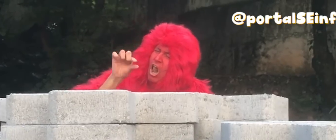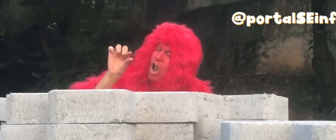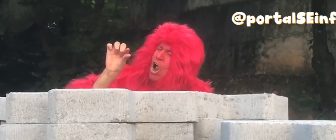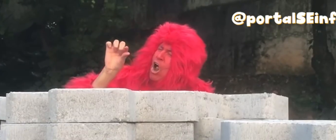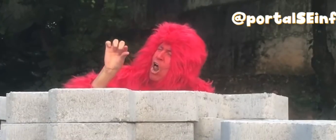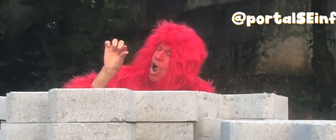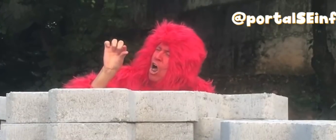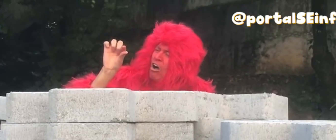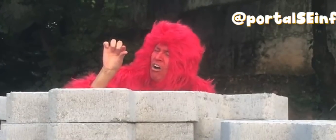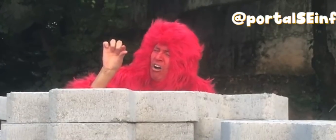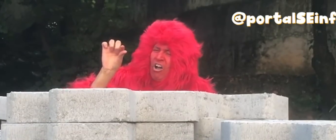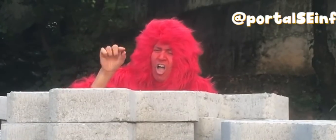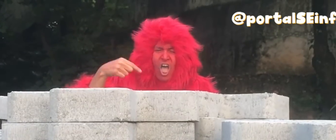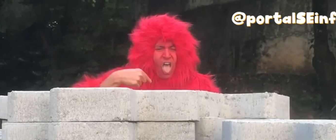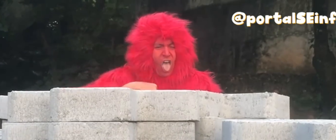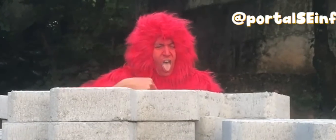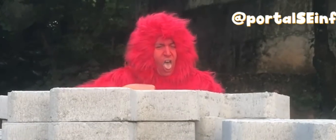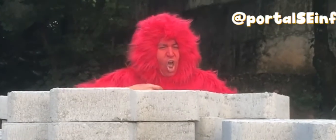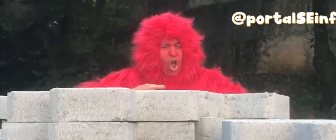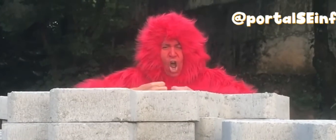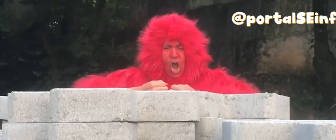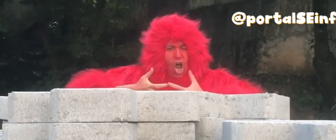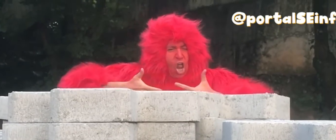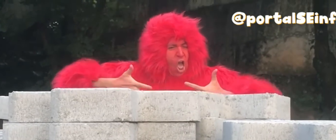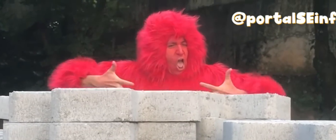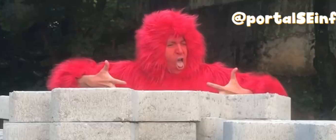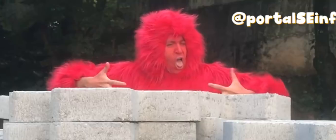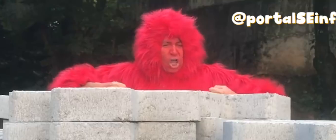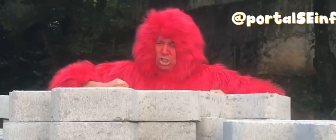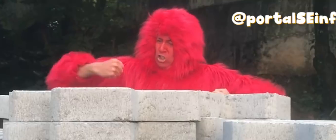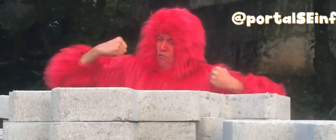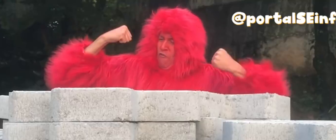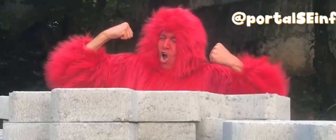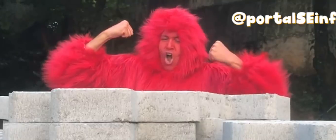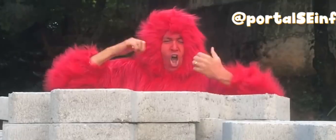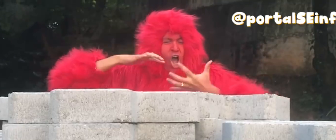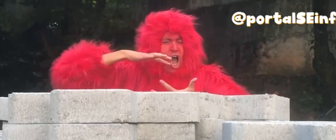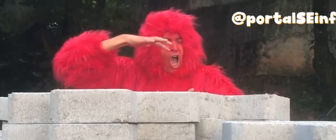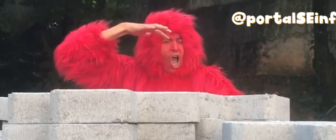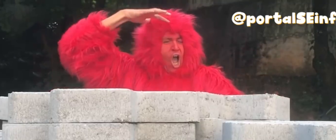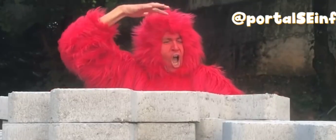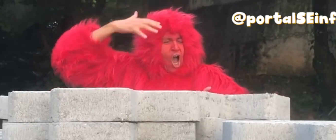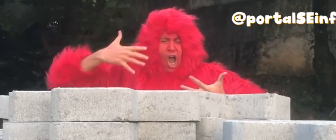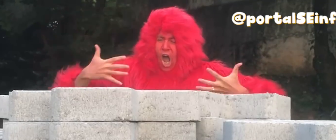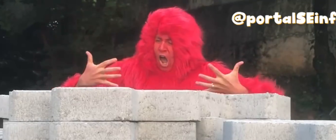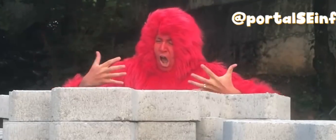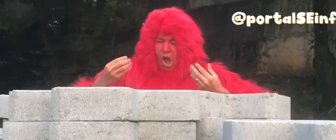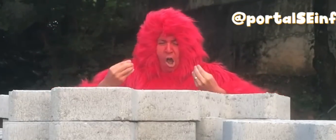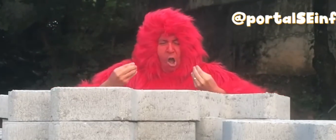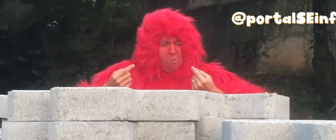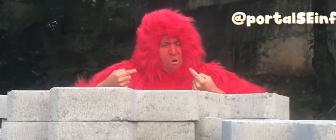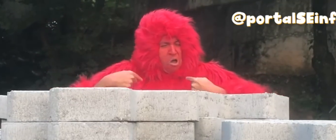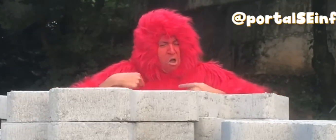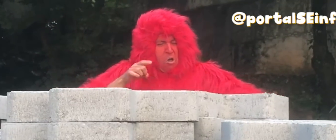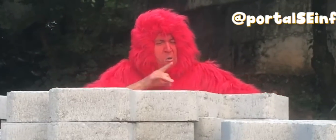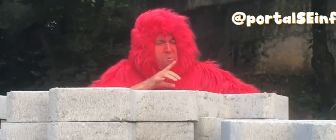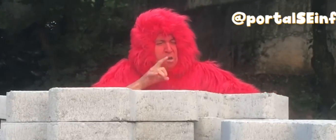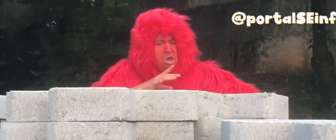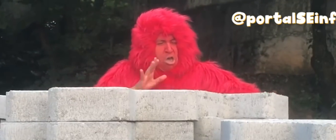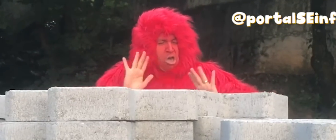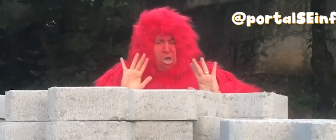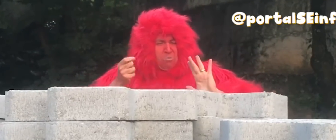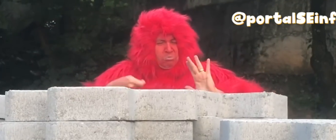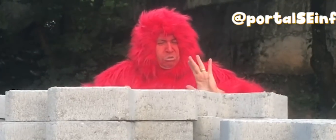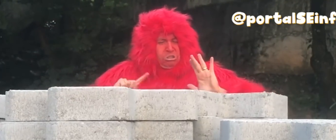Horas. A aranha é desse tamanhinho e eu sou grande, forte.